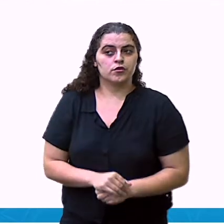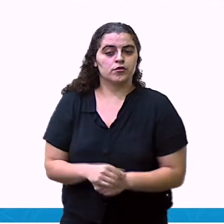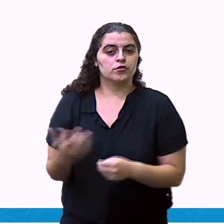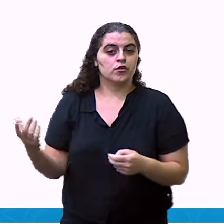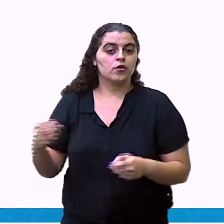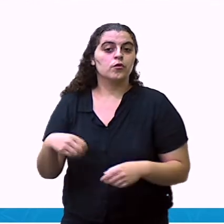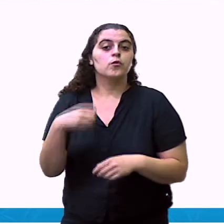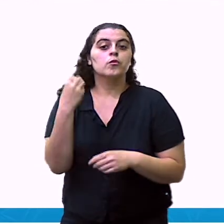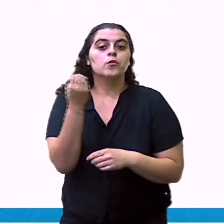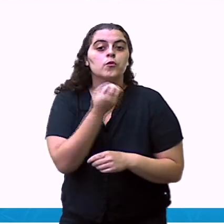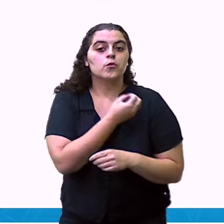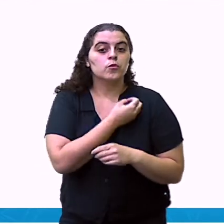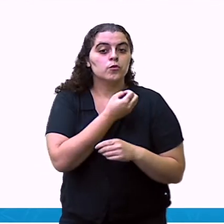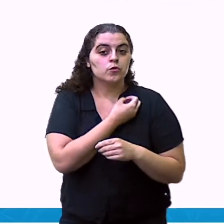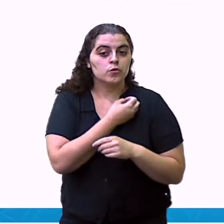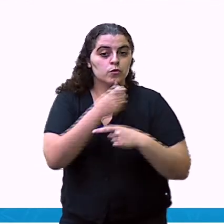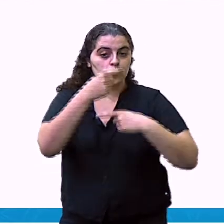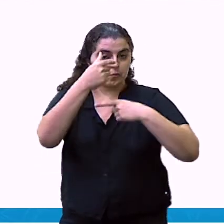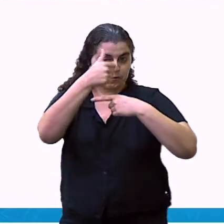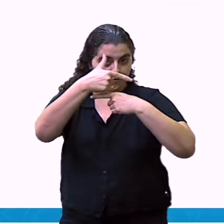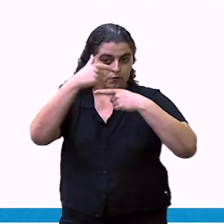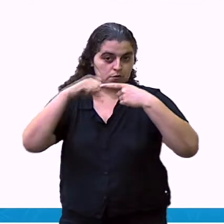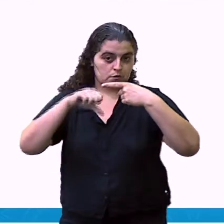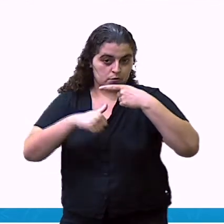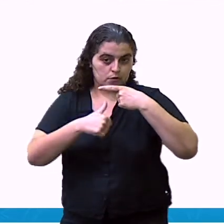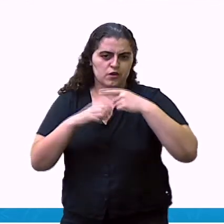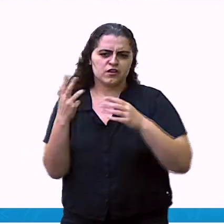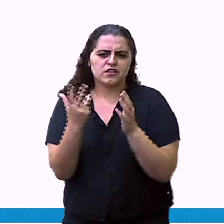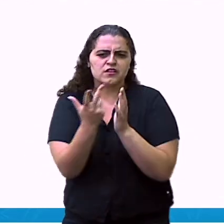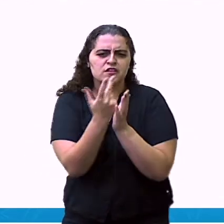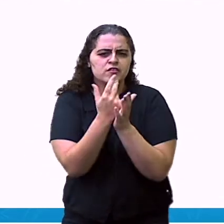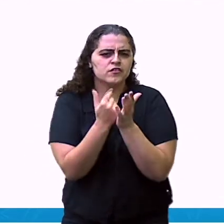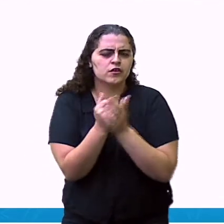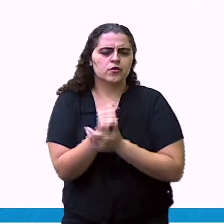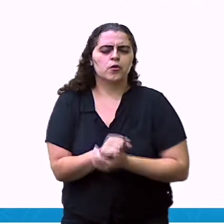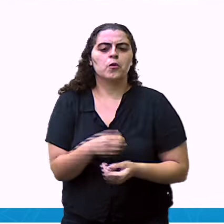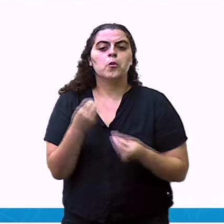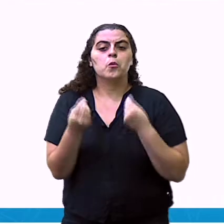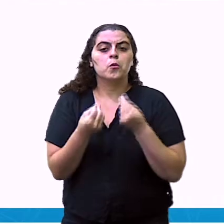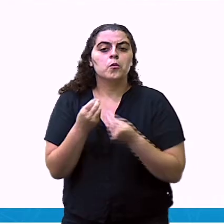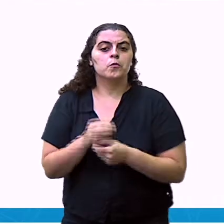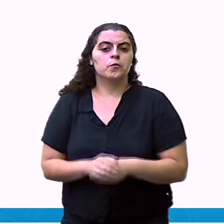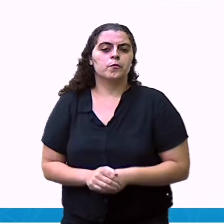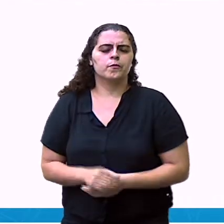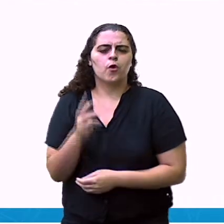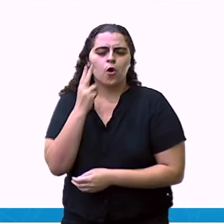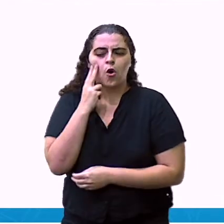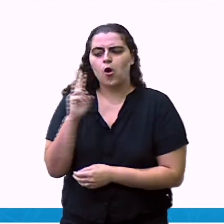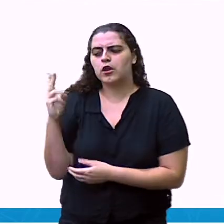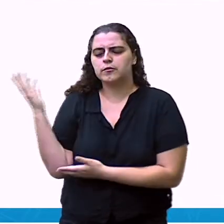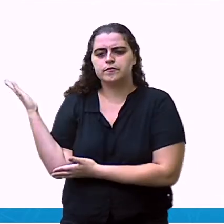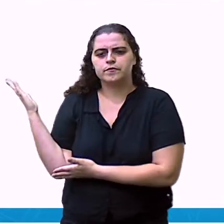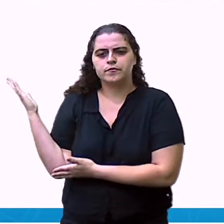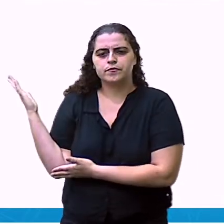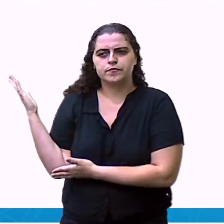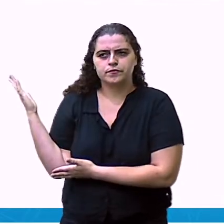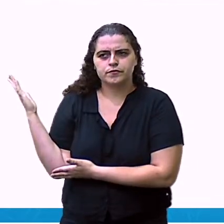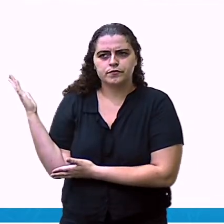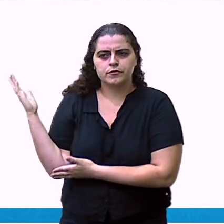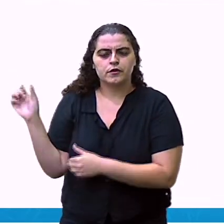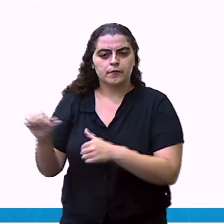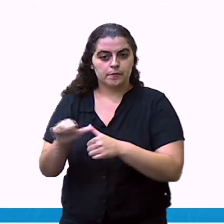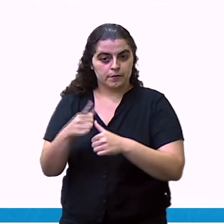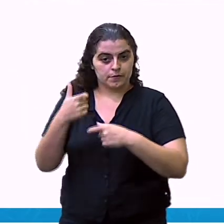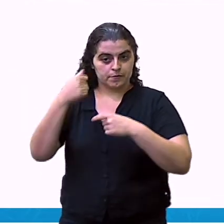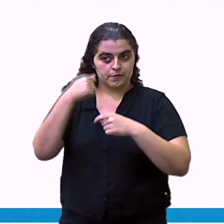número fracionário, né, em desenho. Então, como nós utilizamos? Veja bem, na primeira